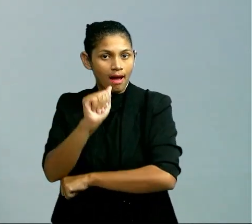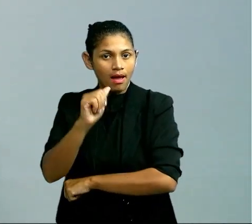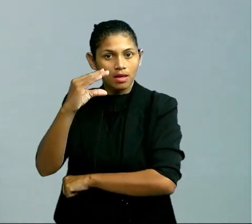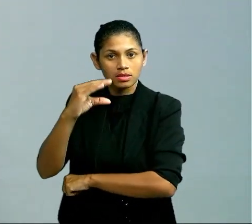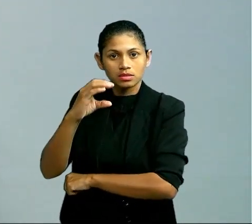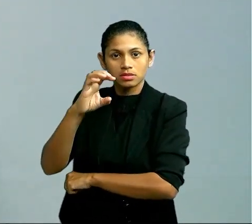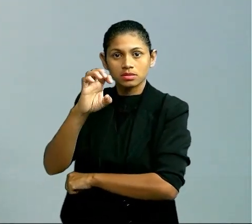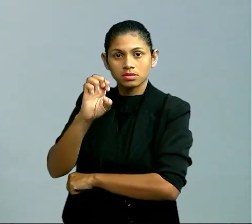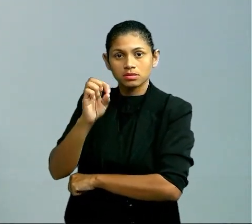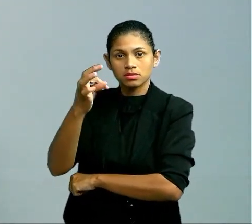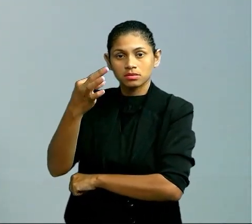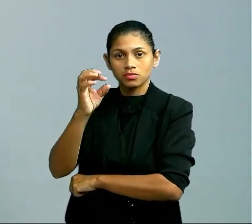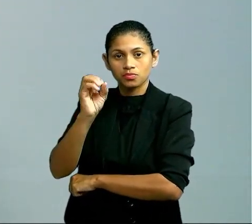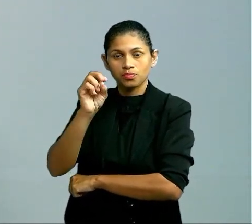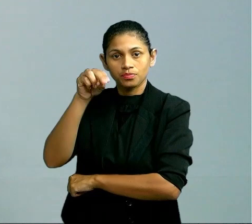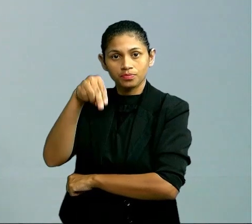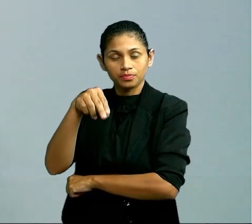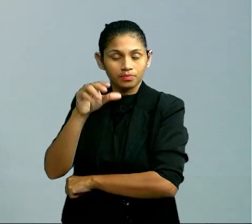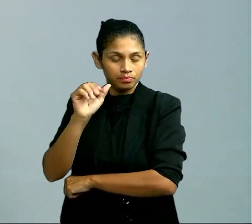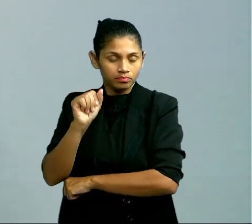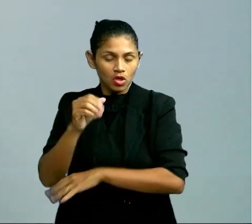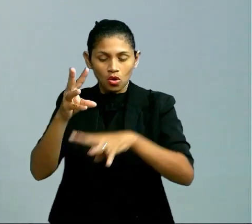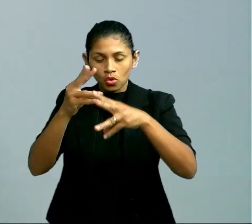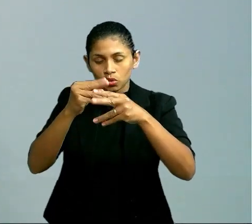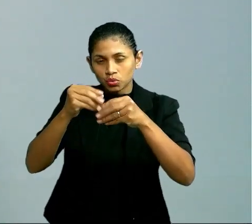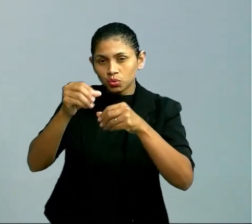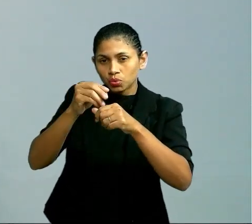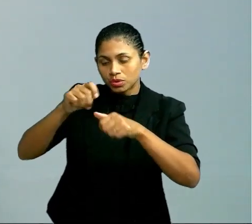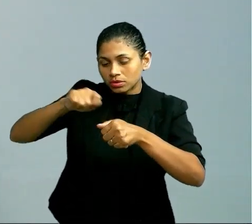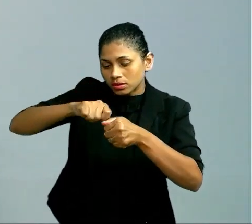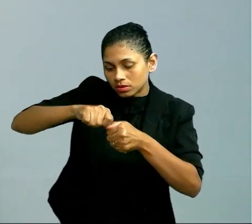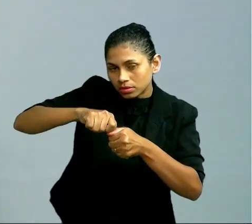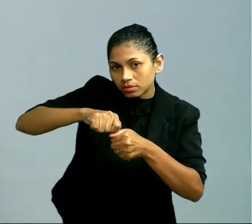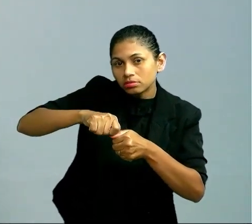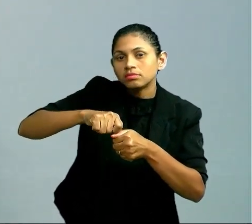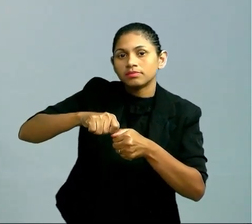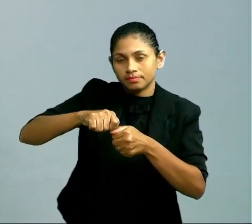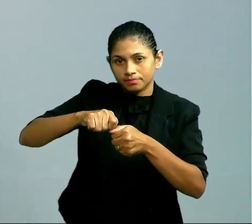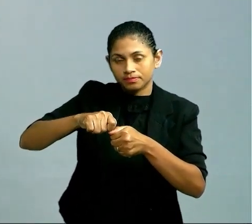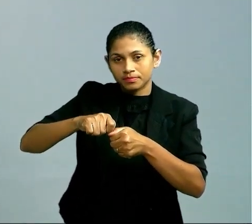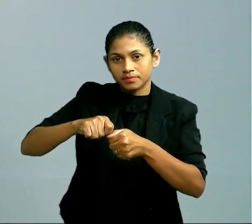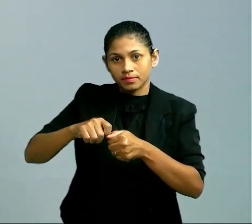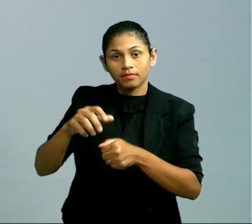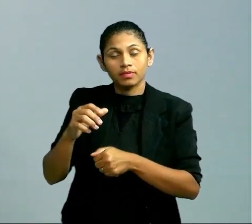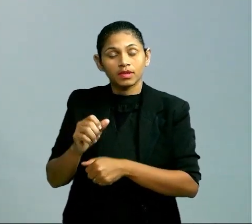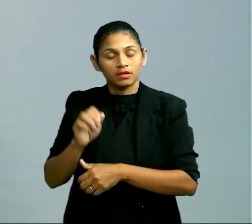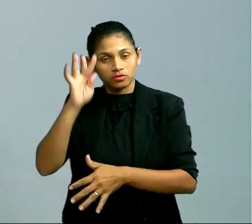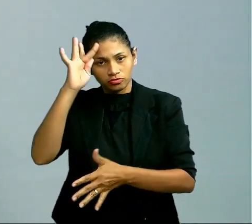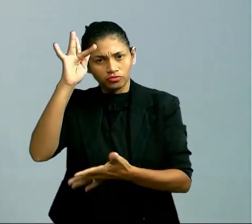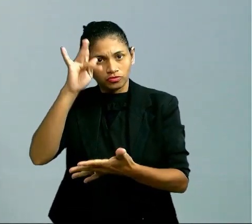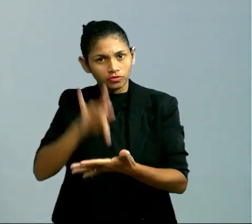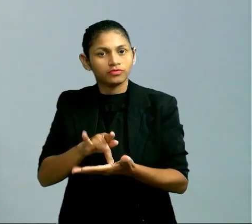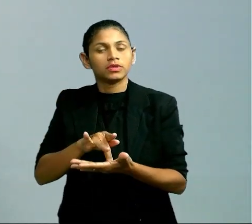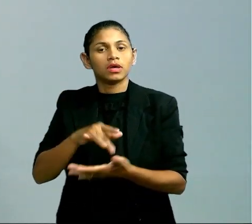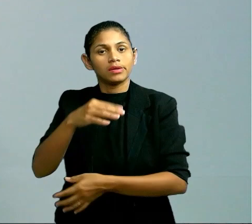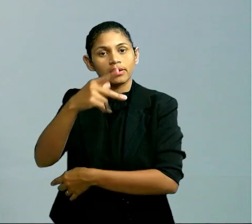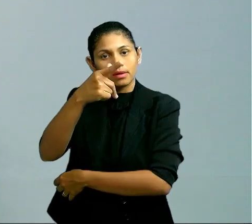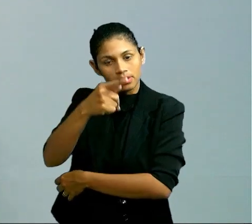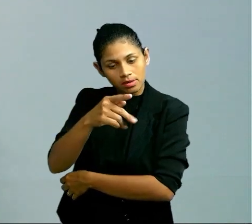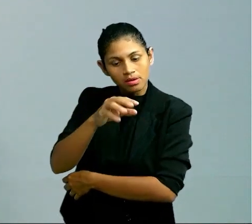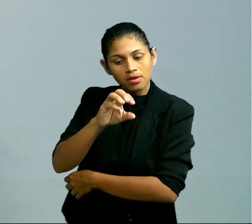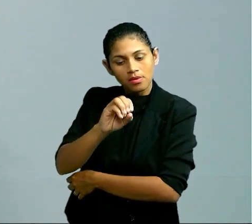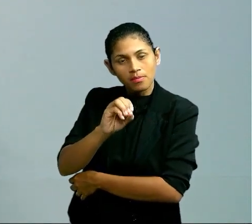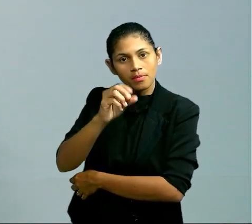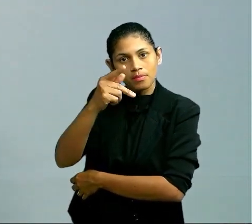acetona. Então a acetona, que é um solvente, um removedor, ela é na verdade a propanona. Perfeito? Um